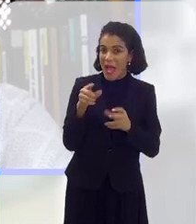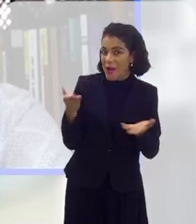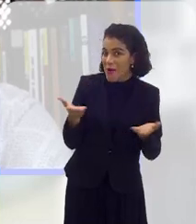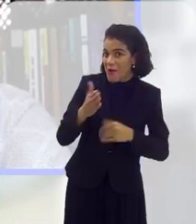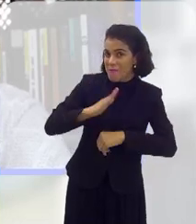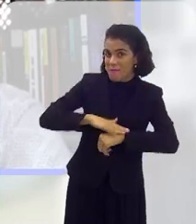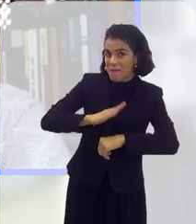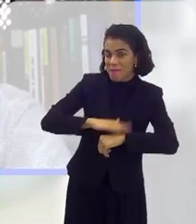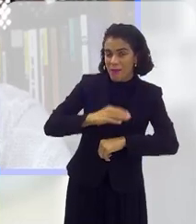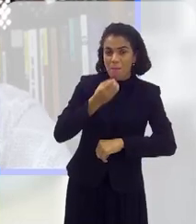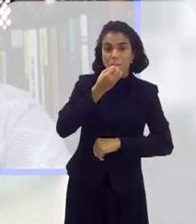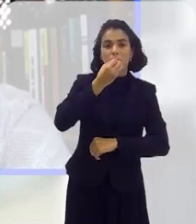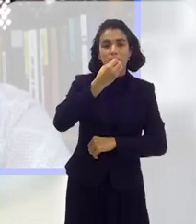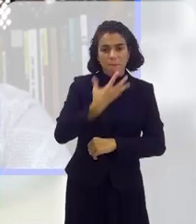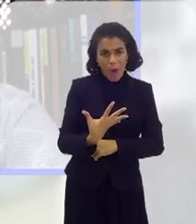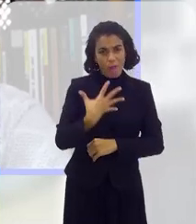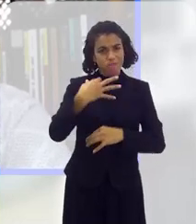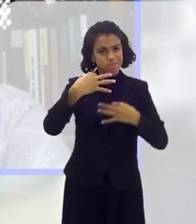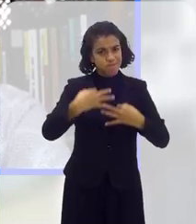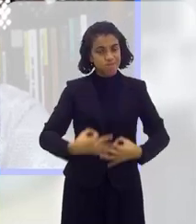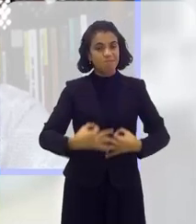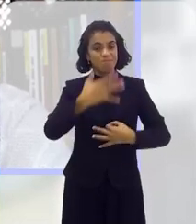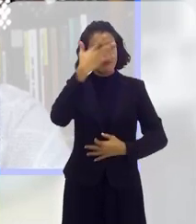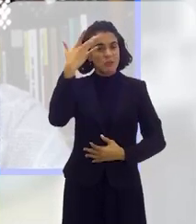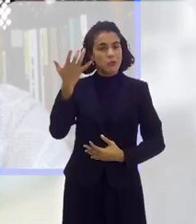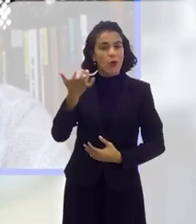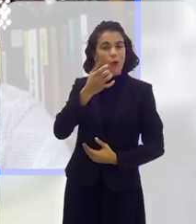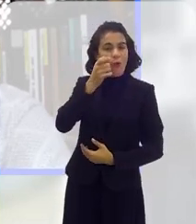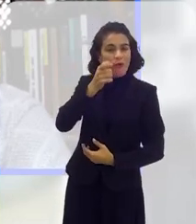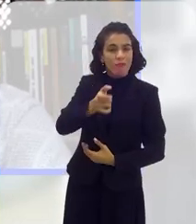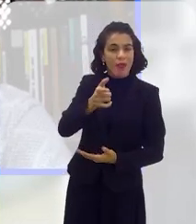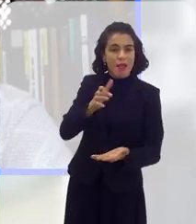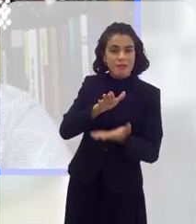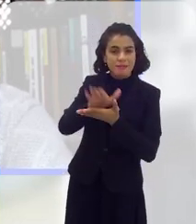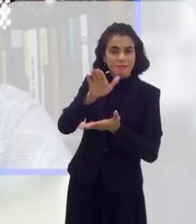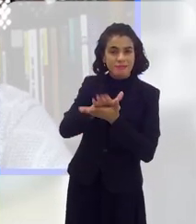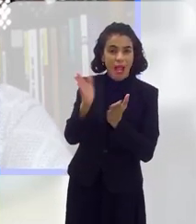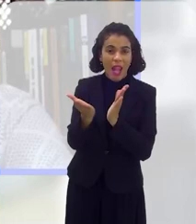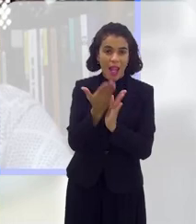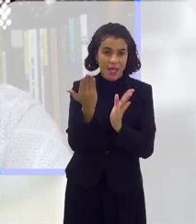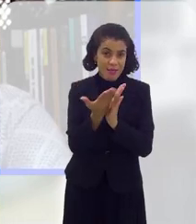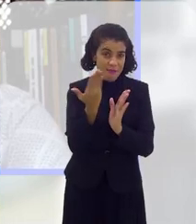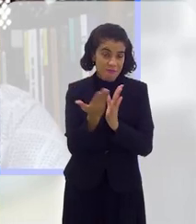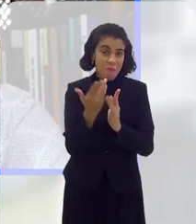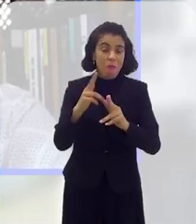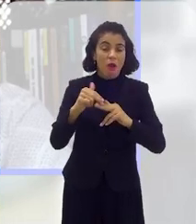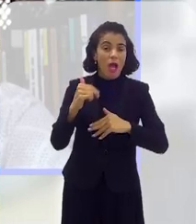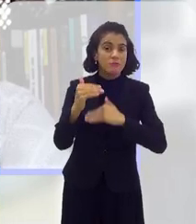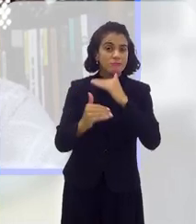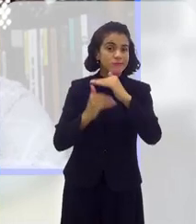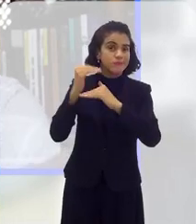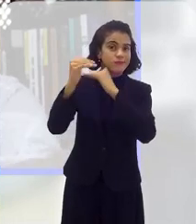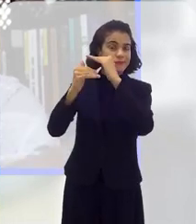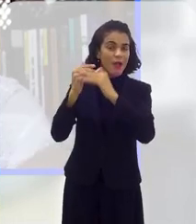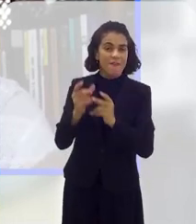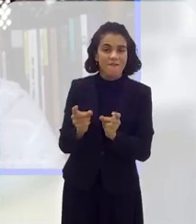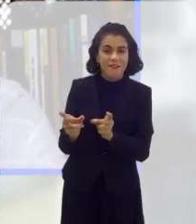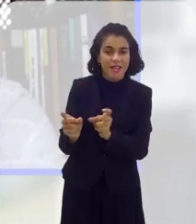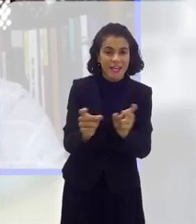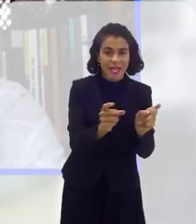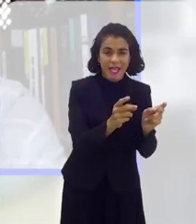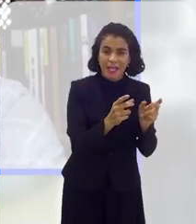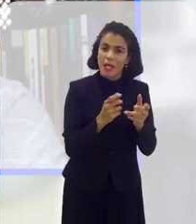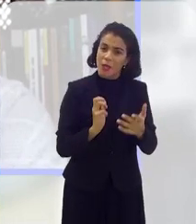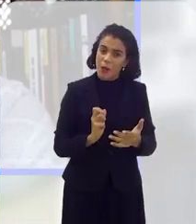é um momento realmente bom, assim, para quem quiser lançar livros no mercado editorial, devido a essa crescente venda, né, e compra aí